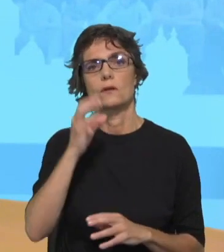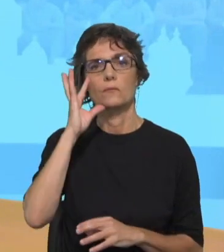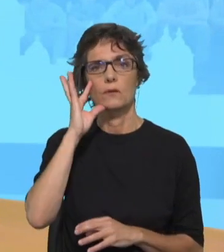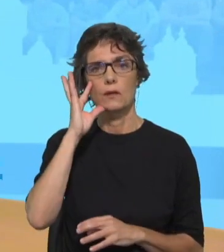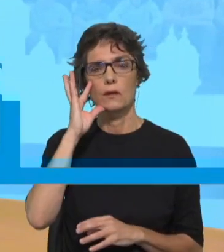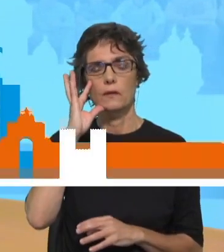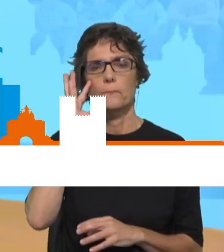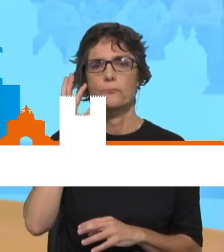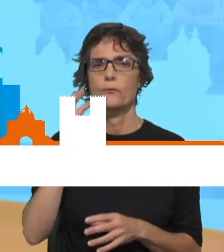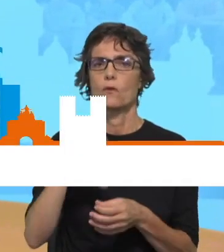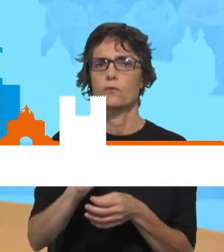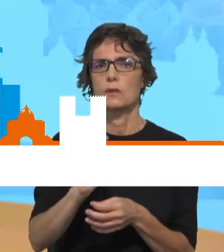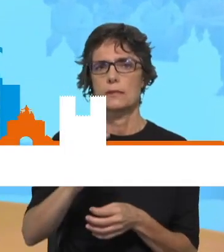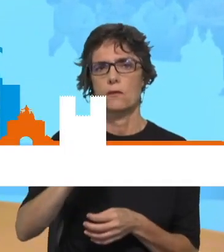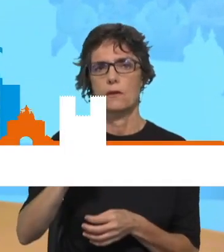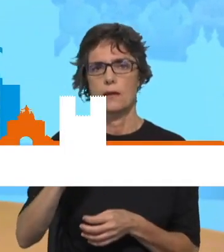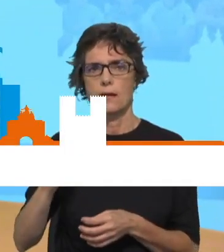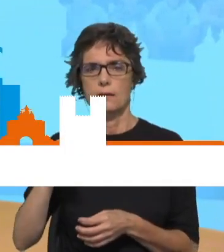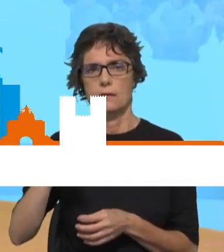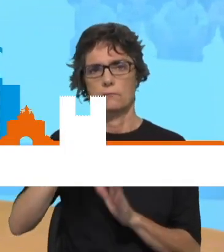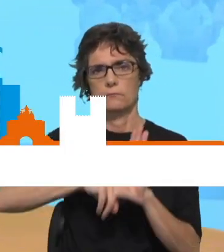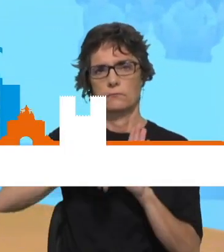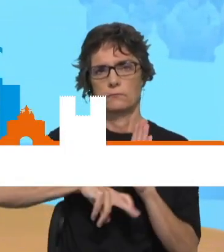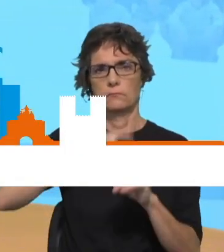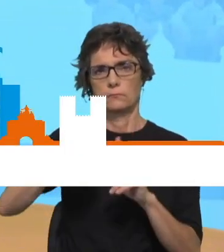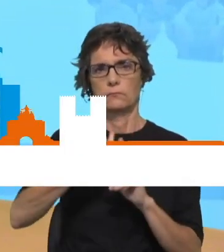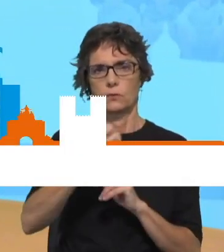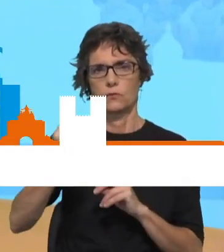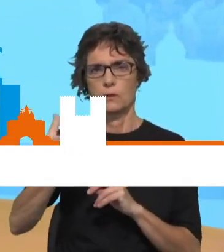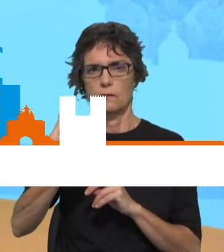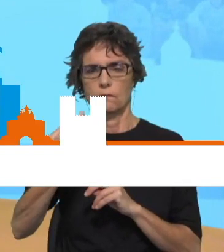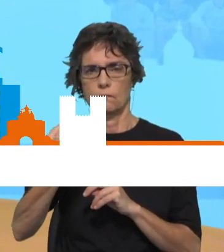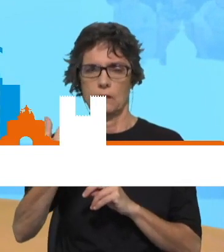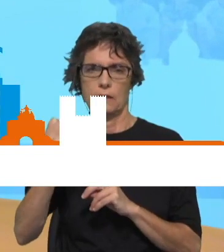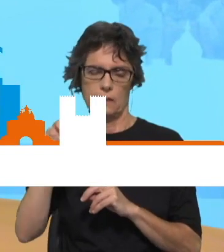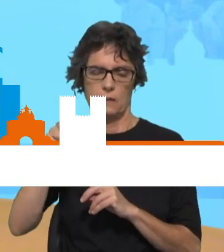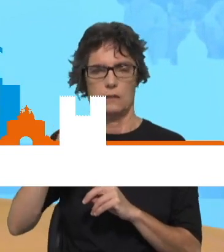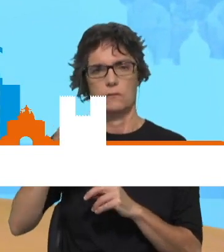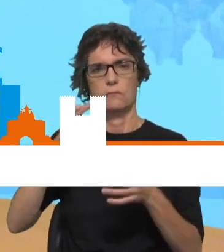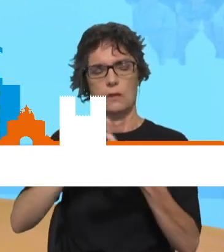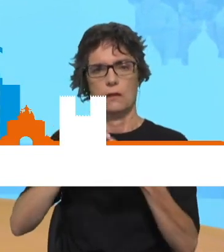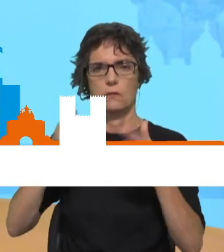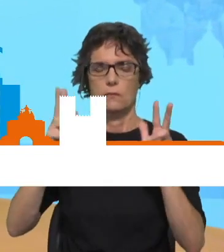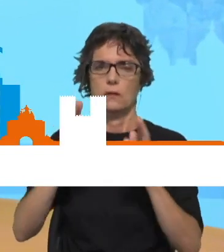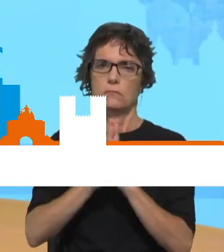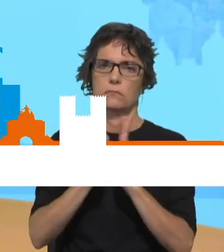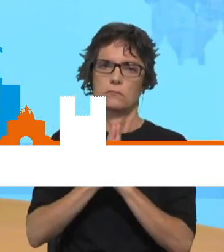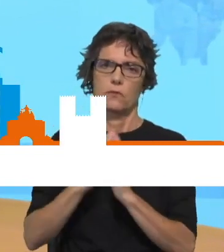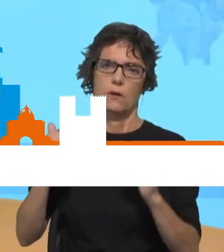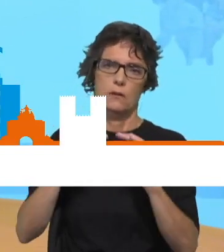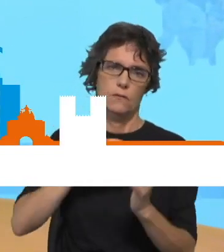A Fundação Ajuda a Igreja que Sofre vai apresentar o relatório 2023 da liberdade religiosa no mundo. Um documento que reúne